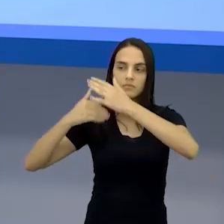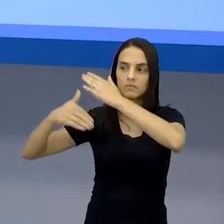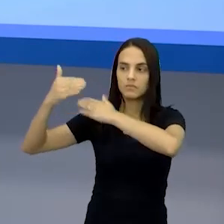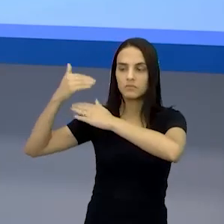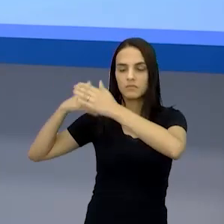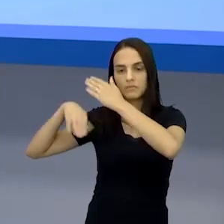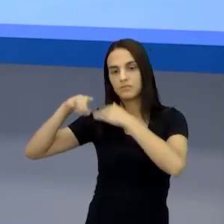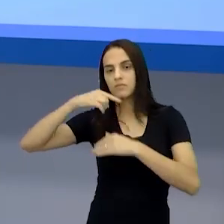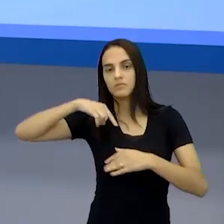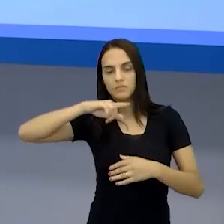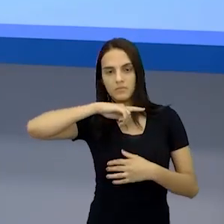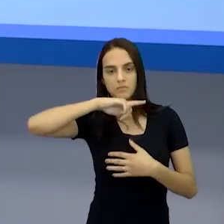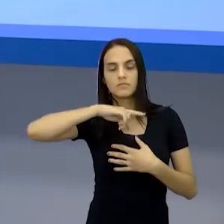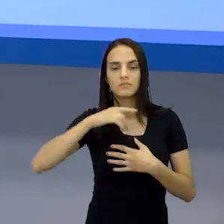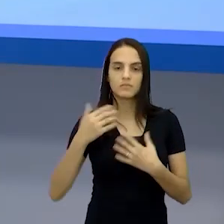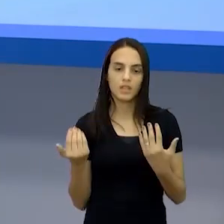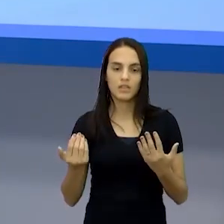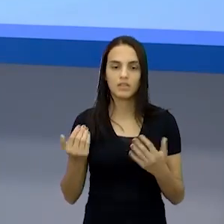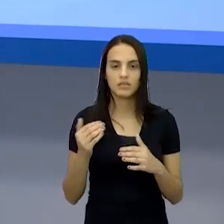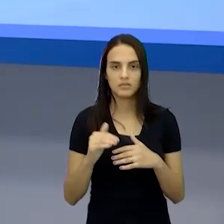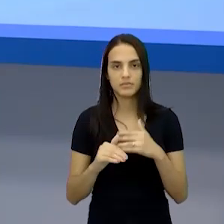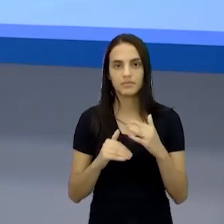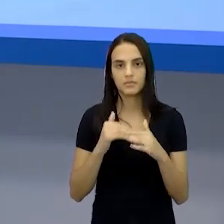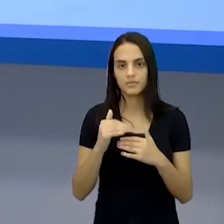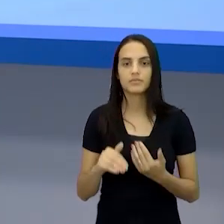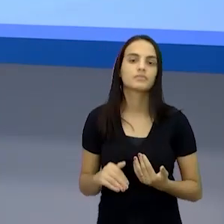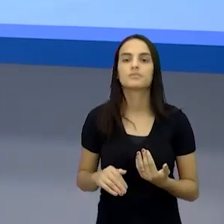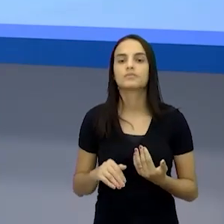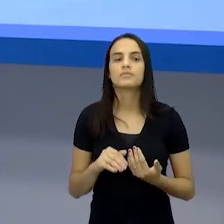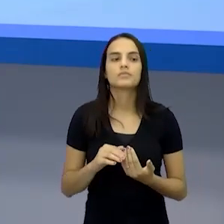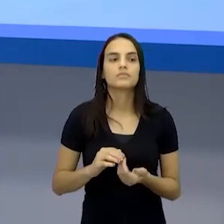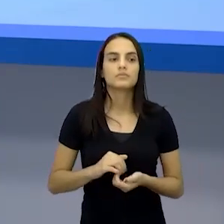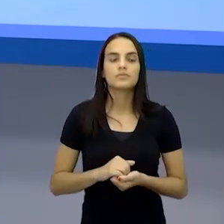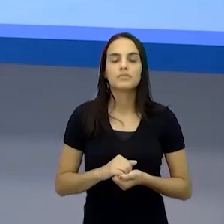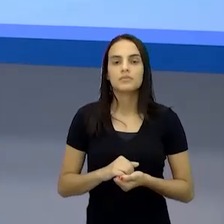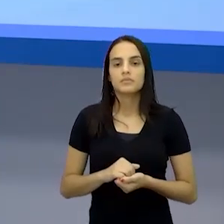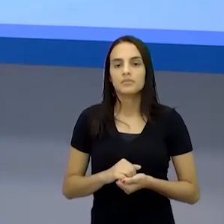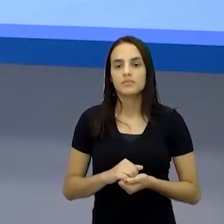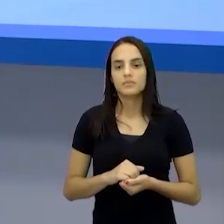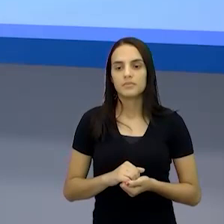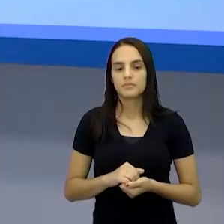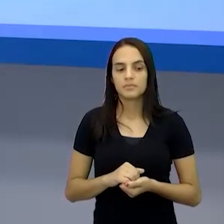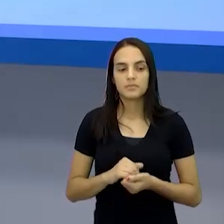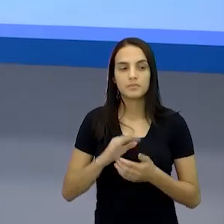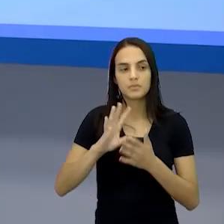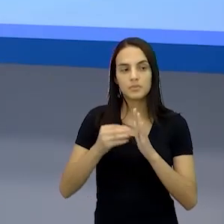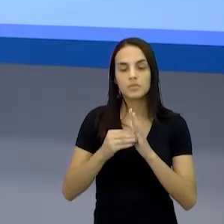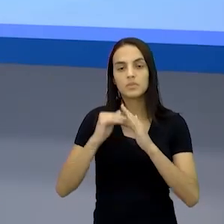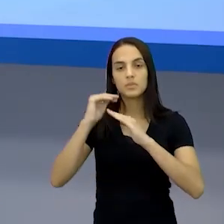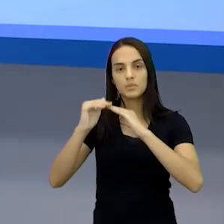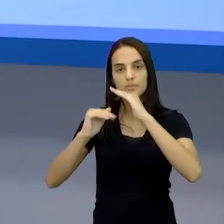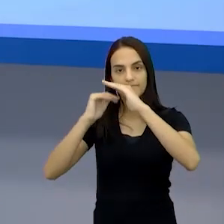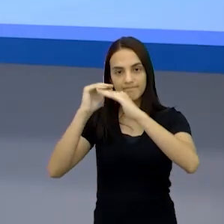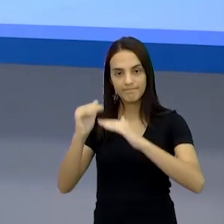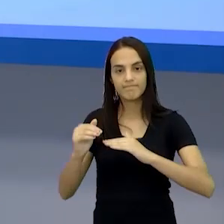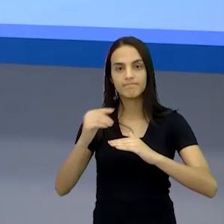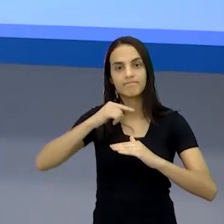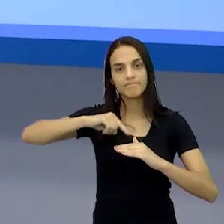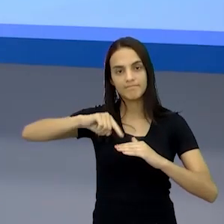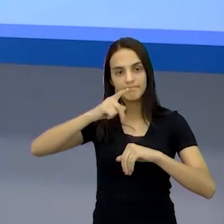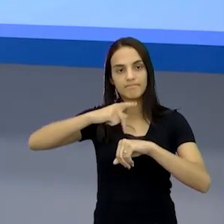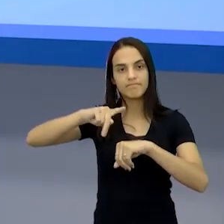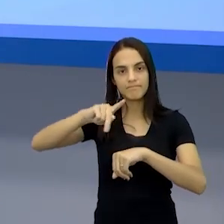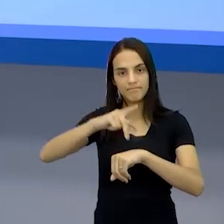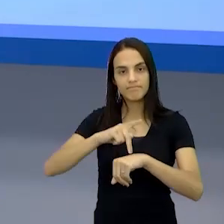né, é até importante retratar isso para o aluno, né, a formação do solo, né, por todo esse processo que o nosso